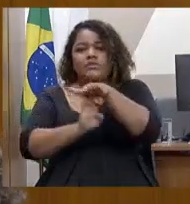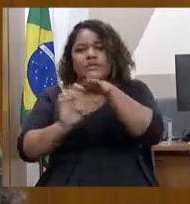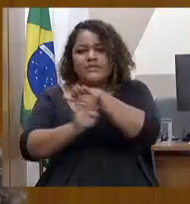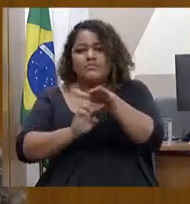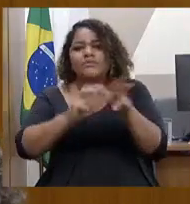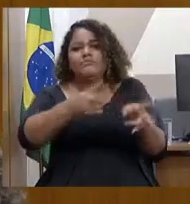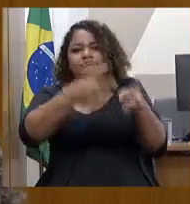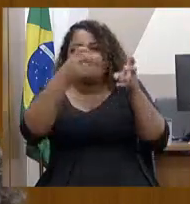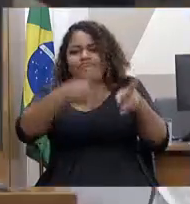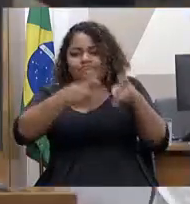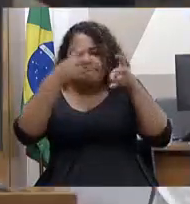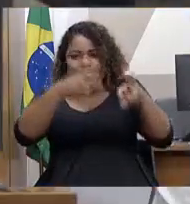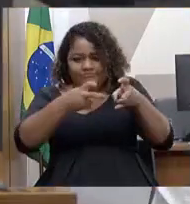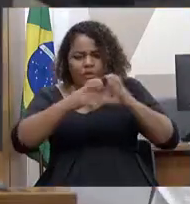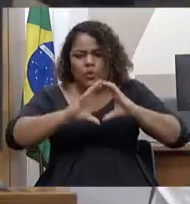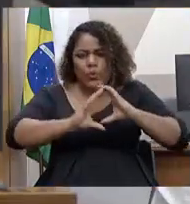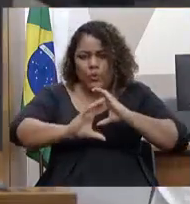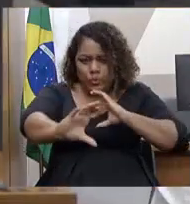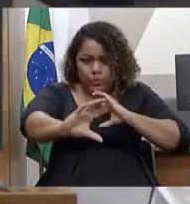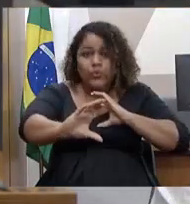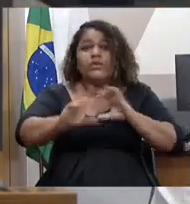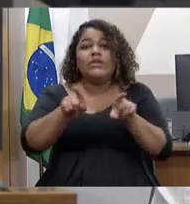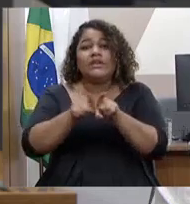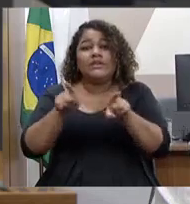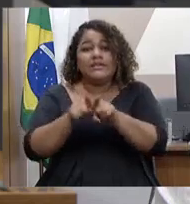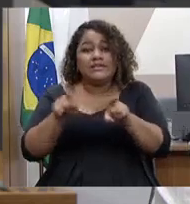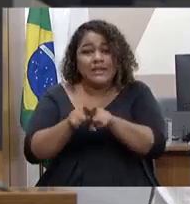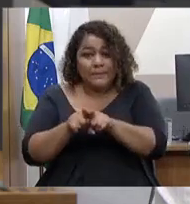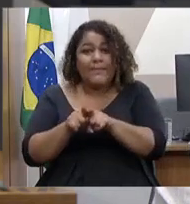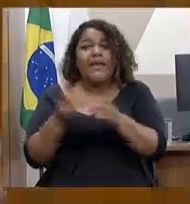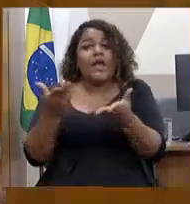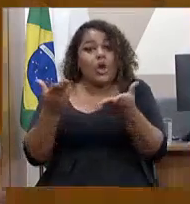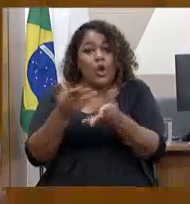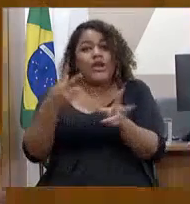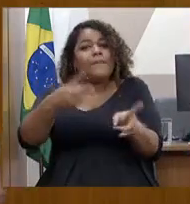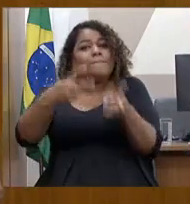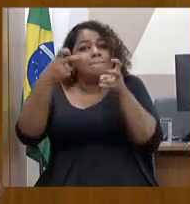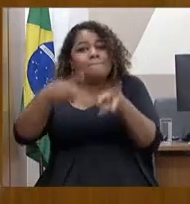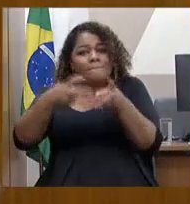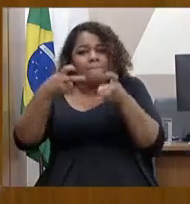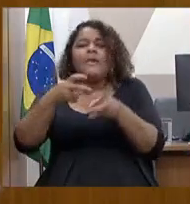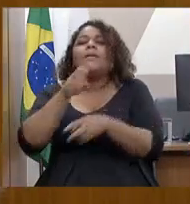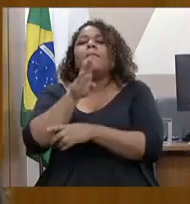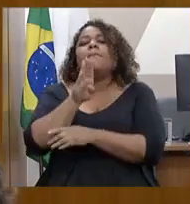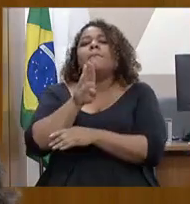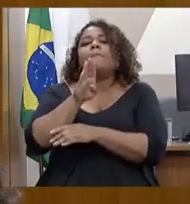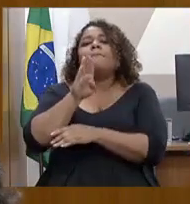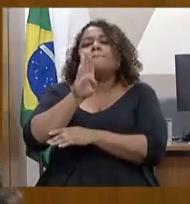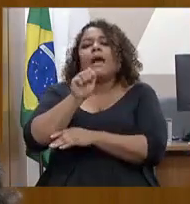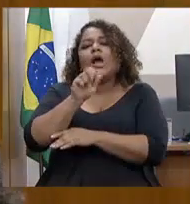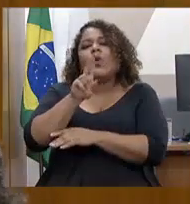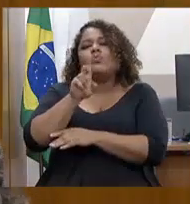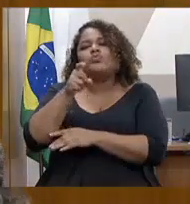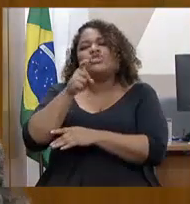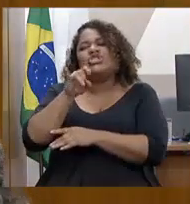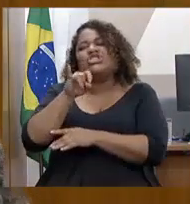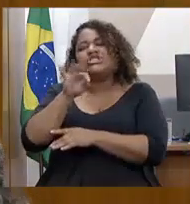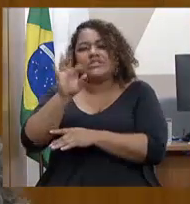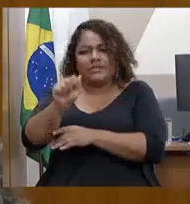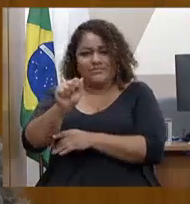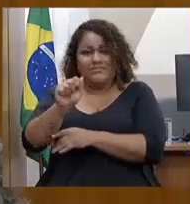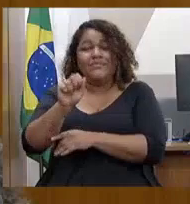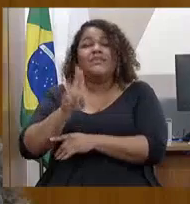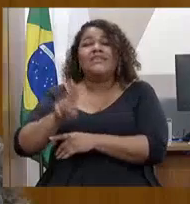bauxita vítima também do uso indiscriminado e abusivo de agrotóxico fiquei muito provocado